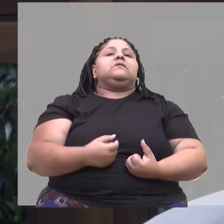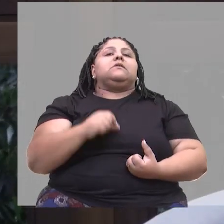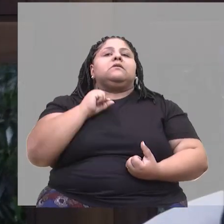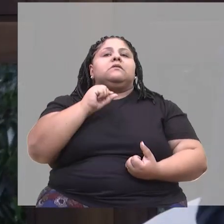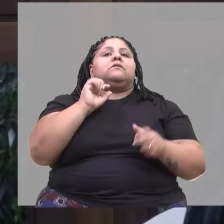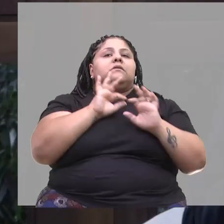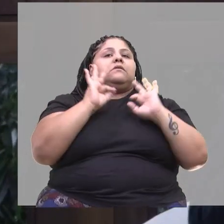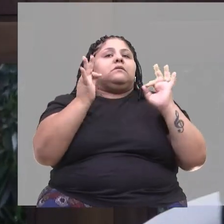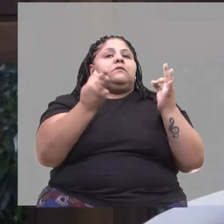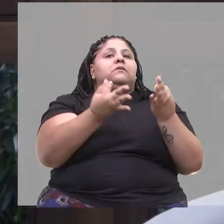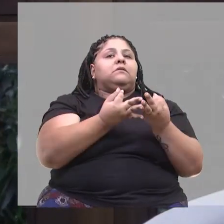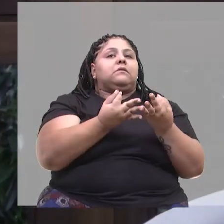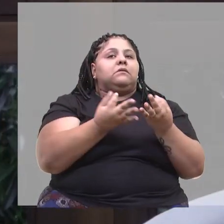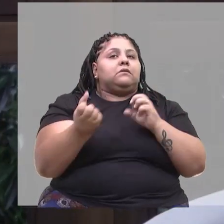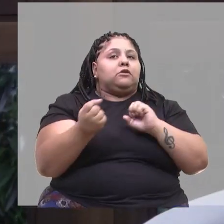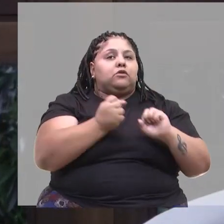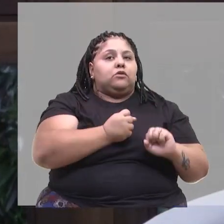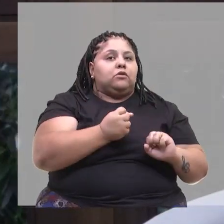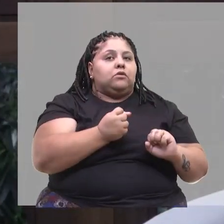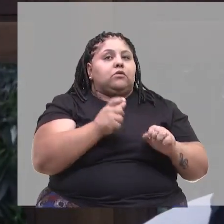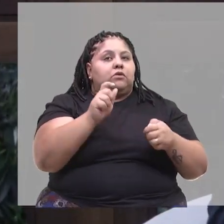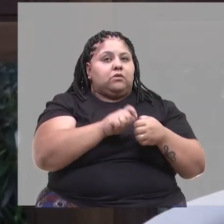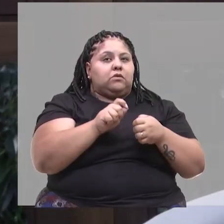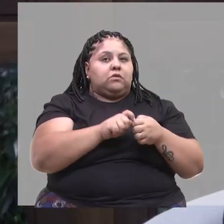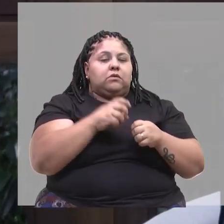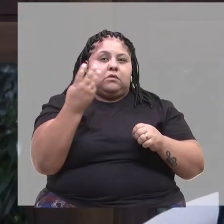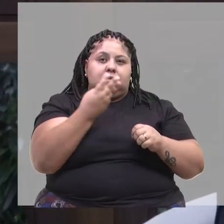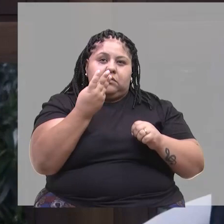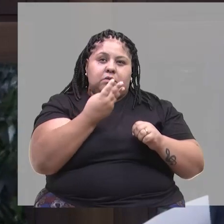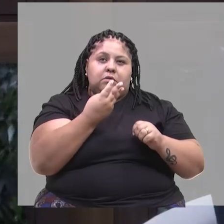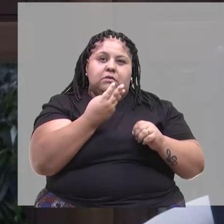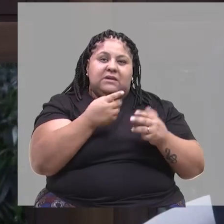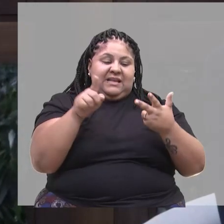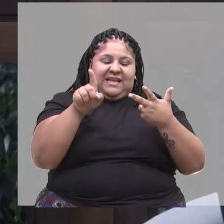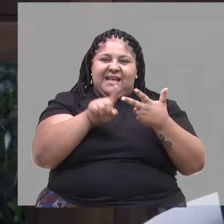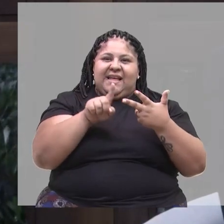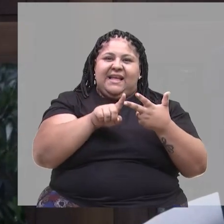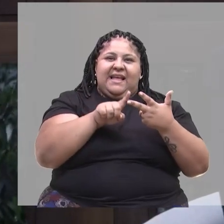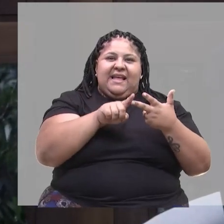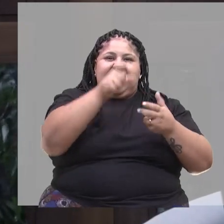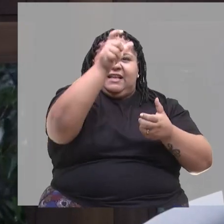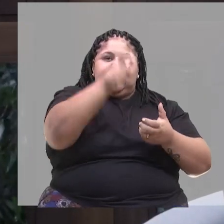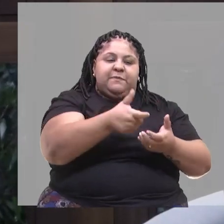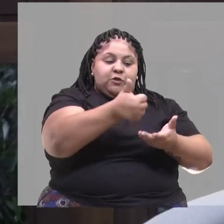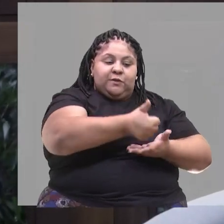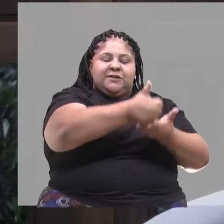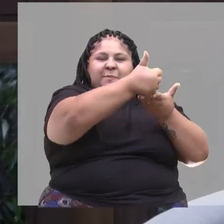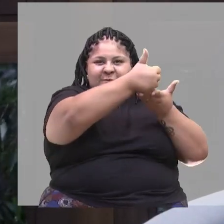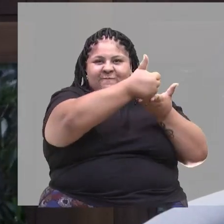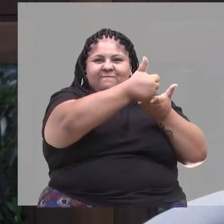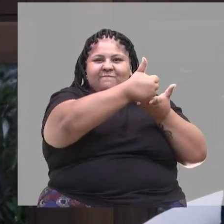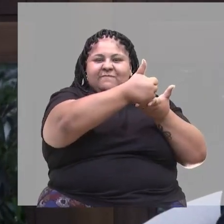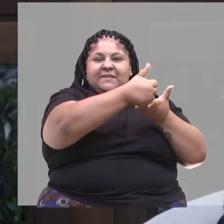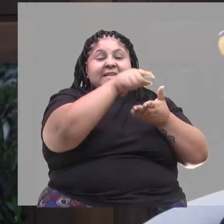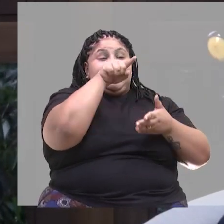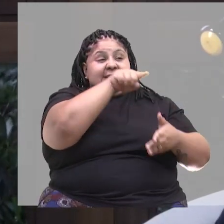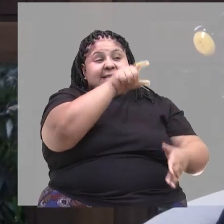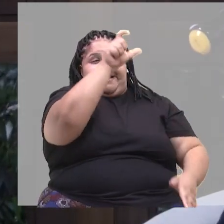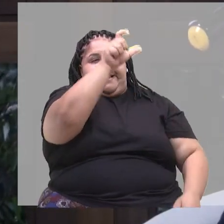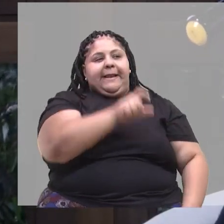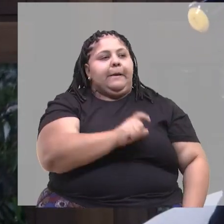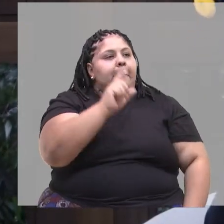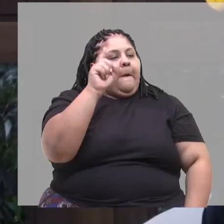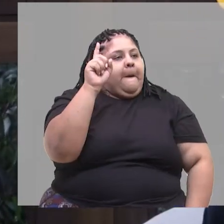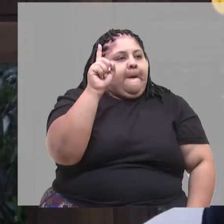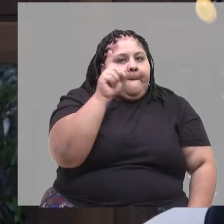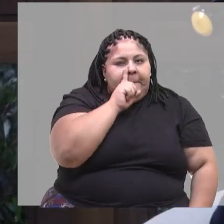quem será daquela família que podia se colocar, né? E aí vem o terceiro pilar, que é a rede de apoio. Sabe? Porque assim, aquela mãe está